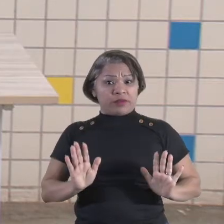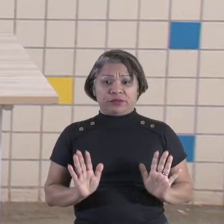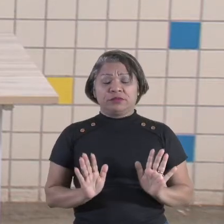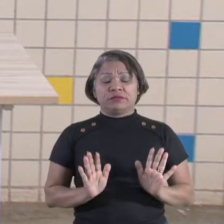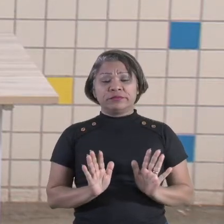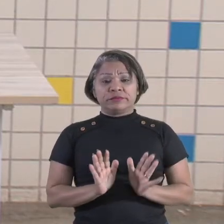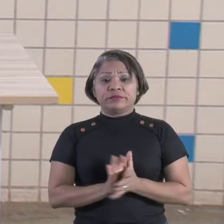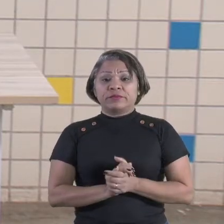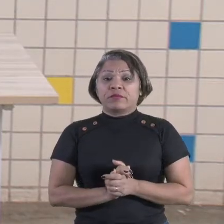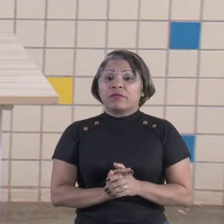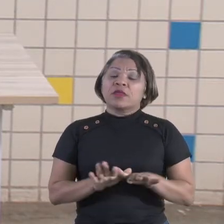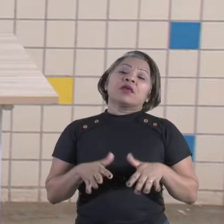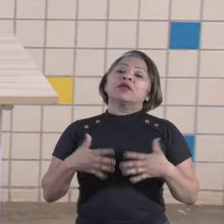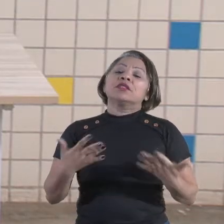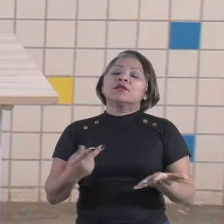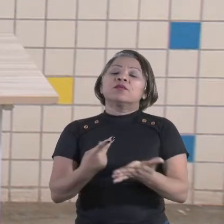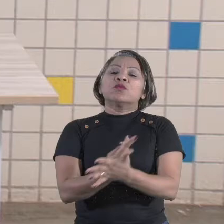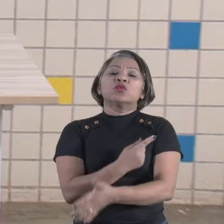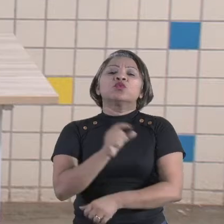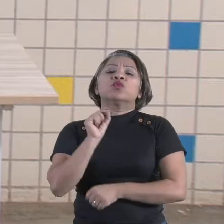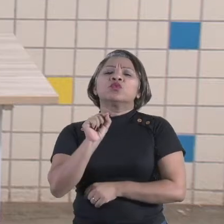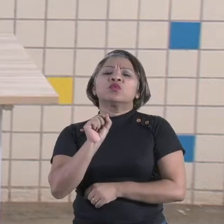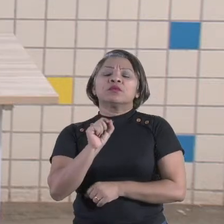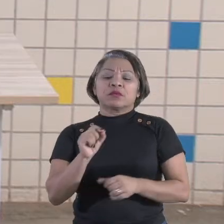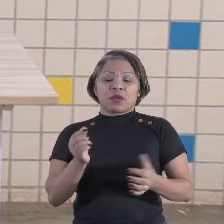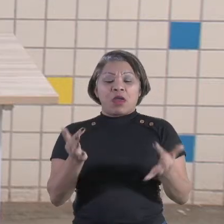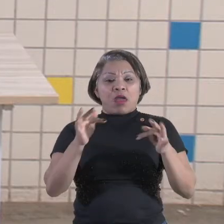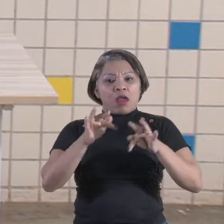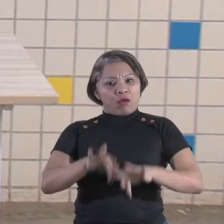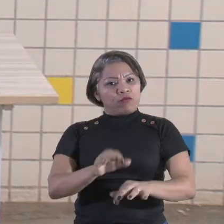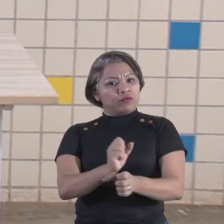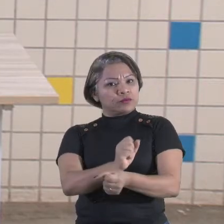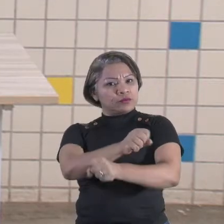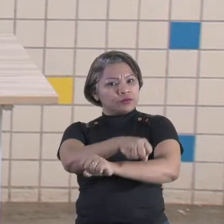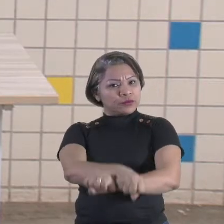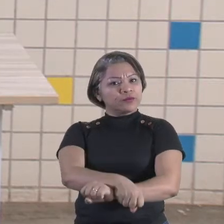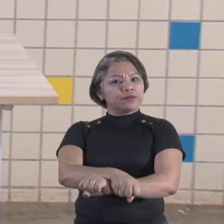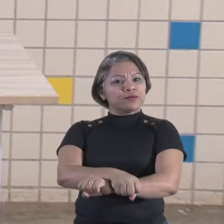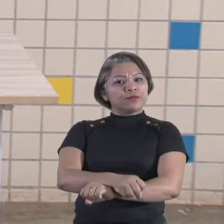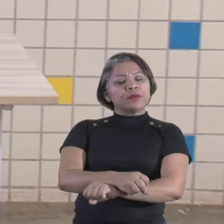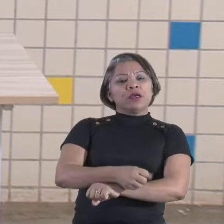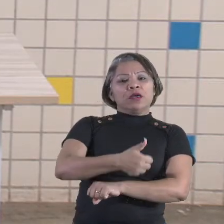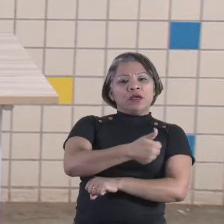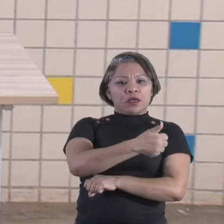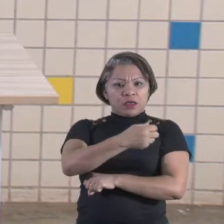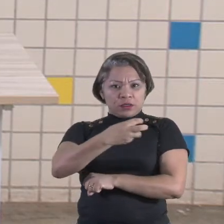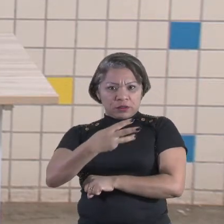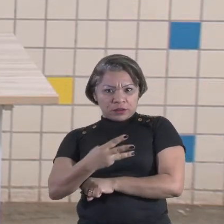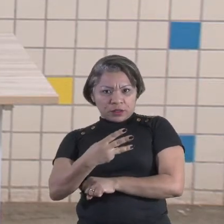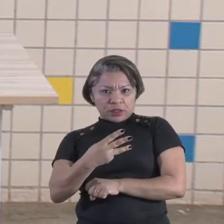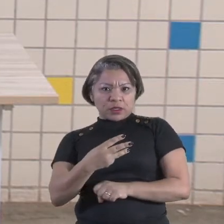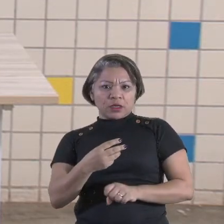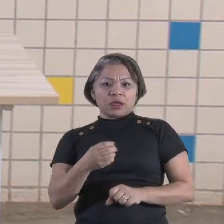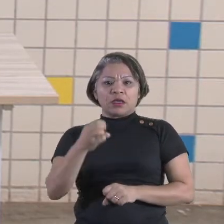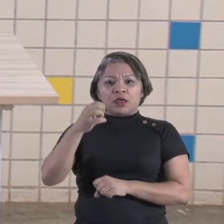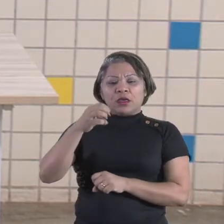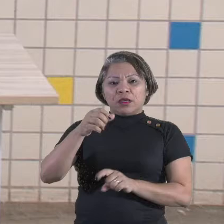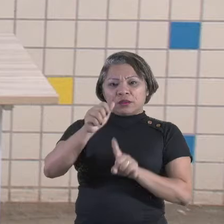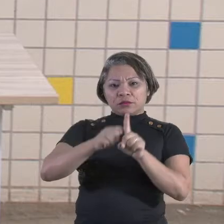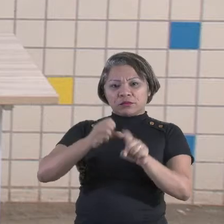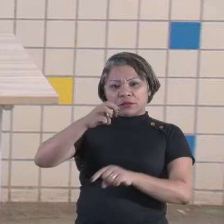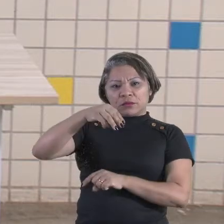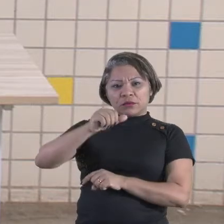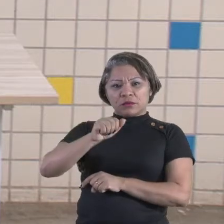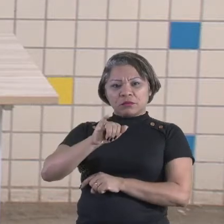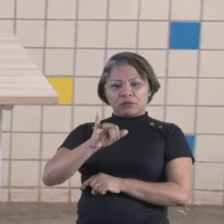E aconteceu. O fim da escravidão ocorreu em 13 de maio de 1888, por meio da